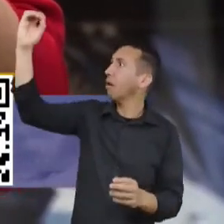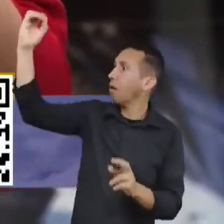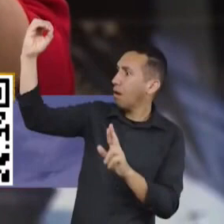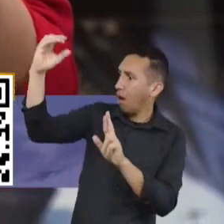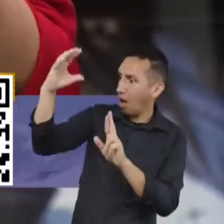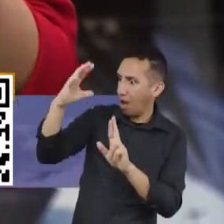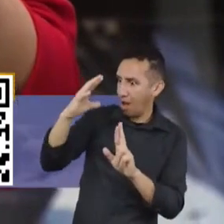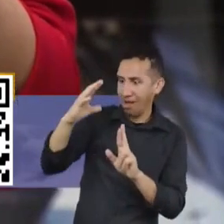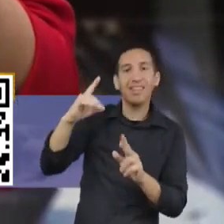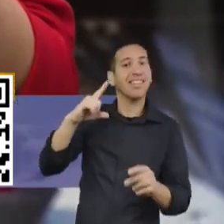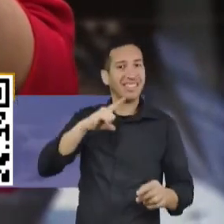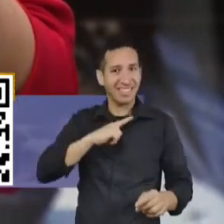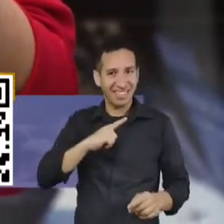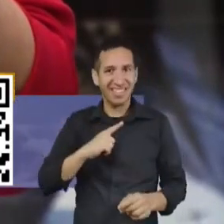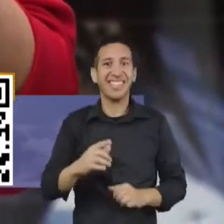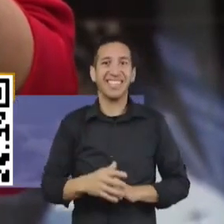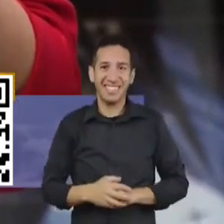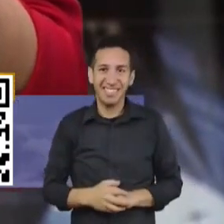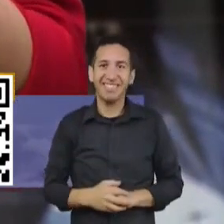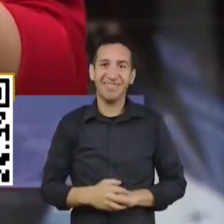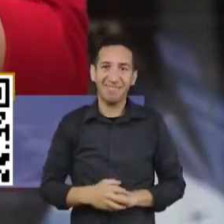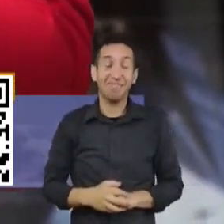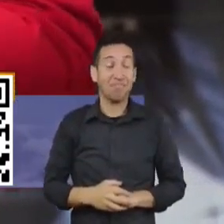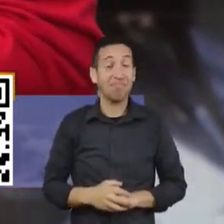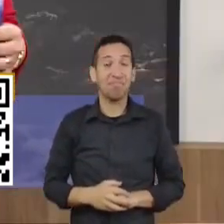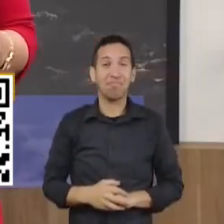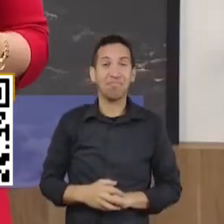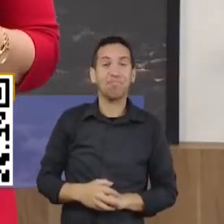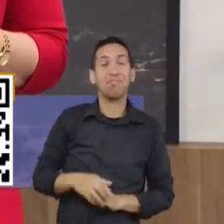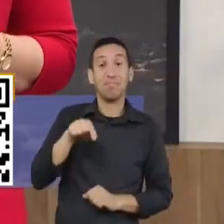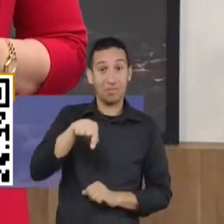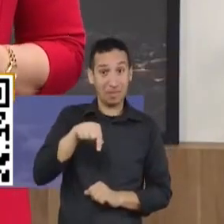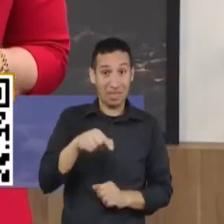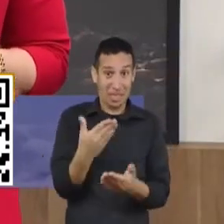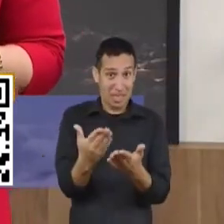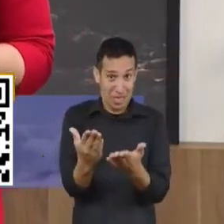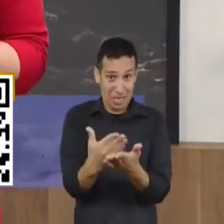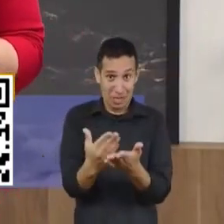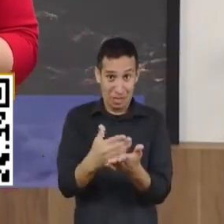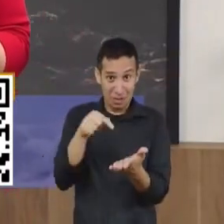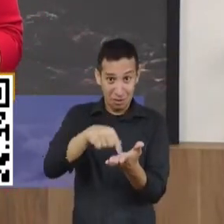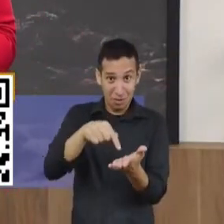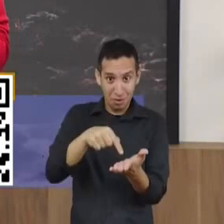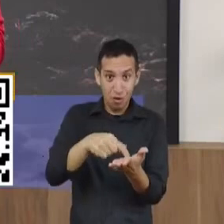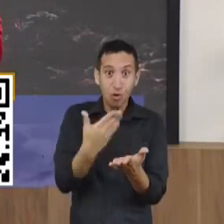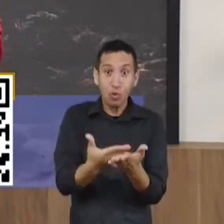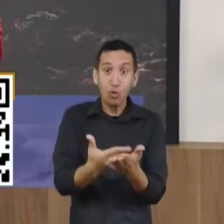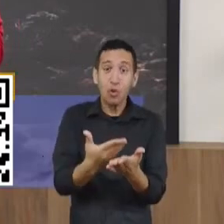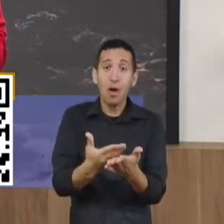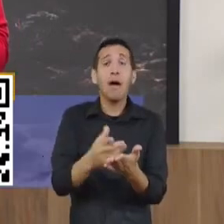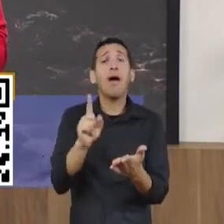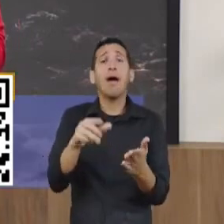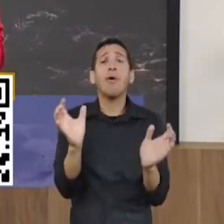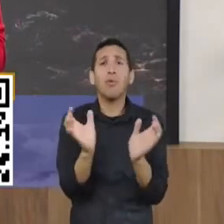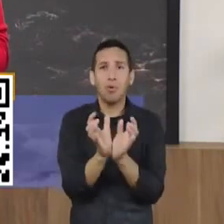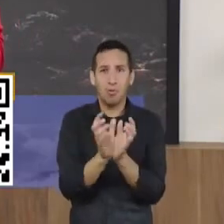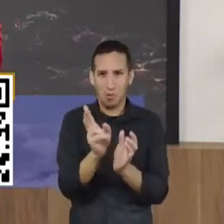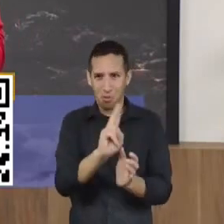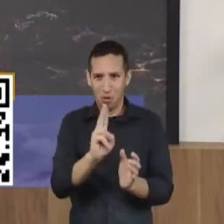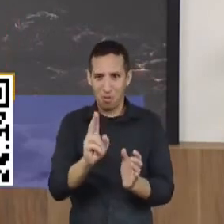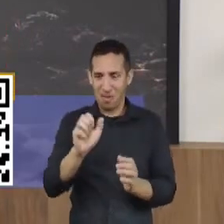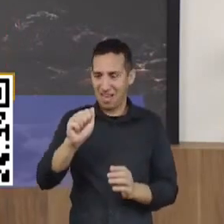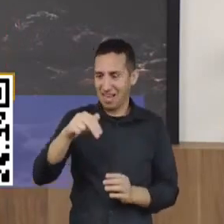o filme estudos que o pastor Luis Está apresentando aqui esse dia de estudos é um presente dos Anjos da esperança